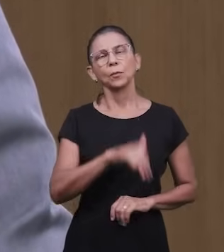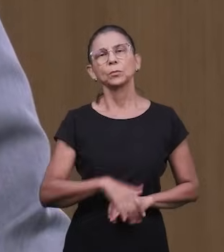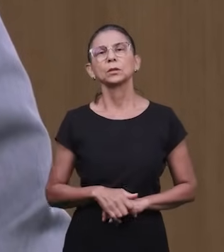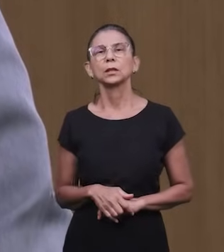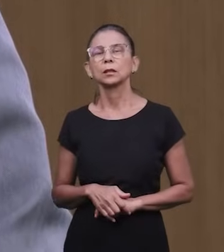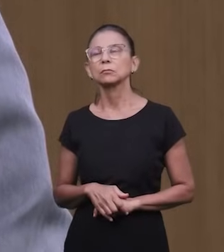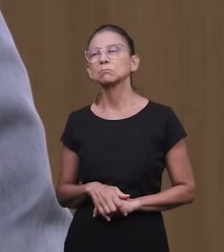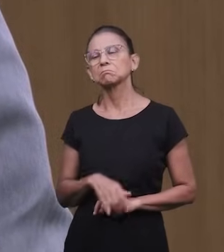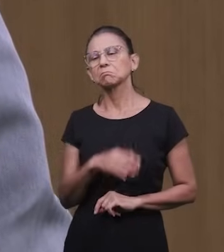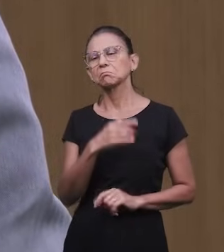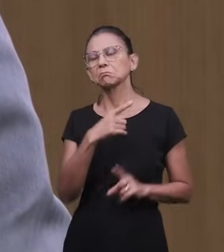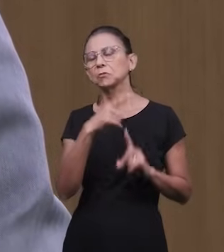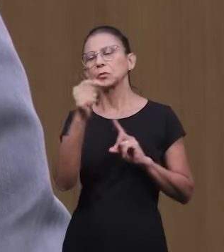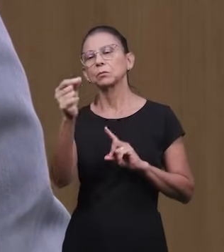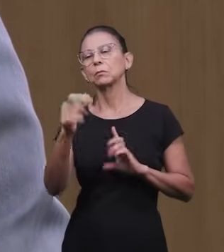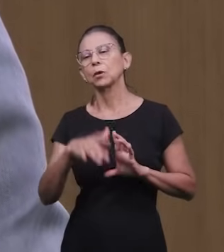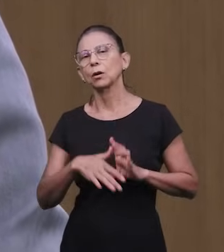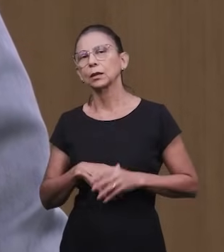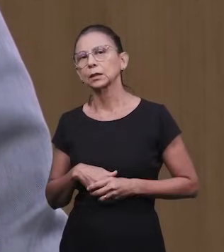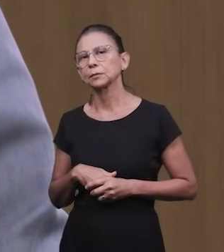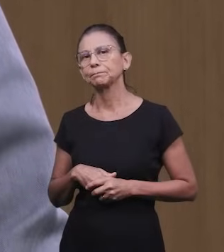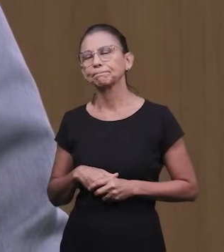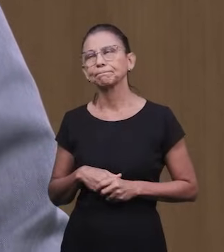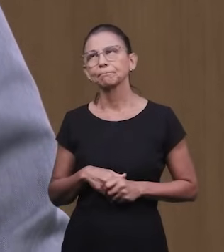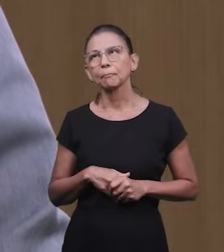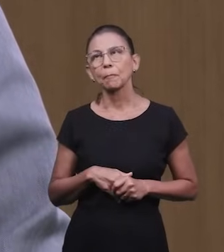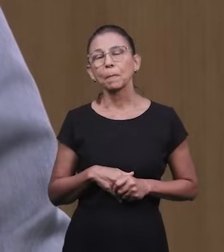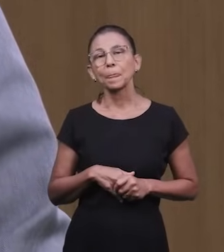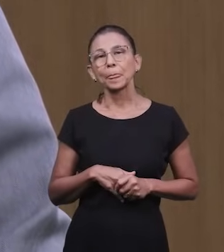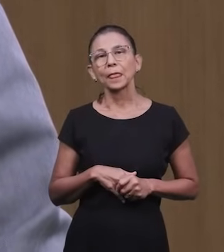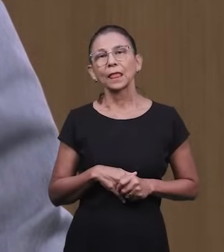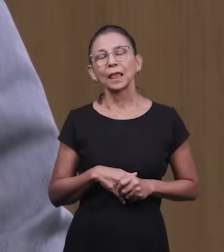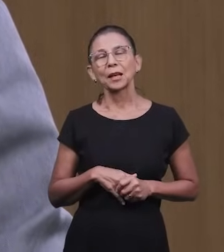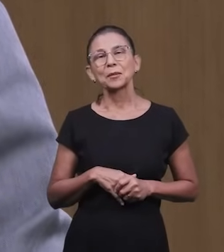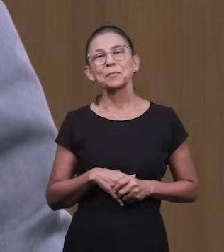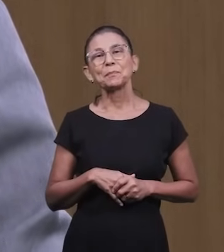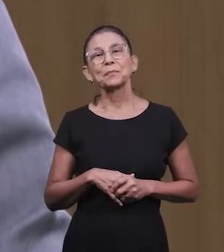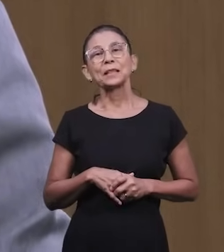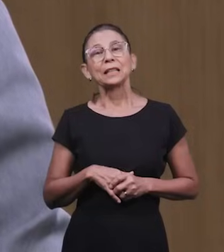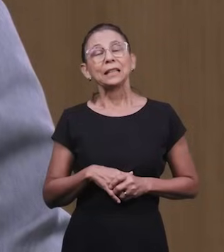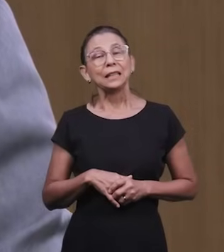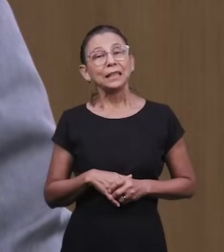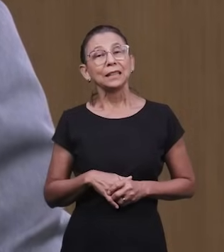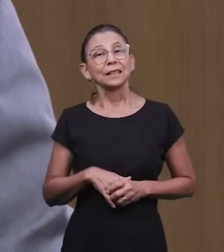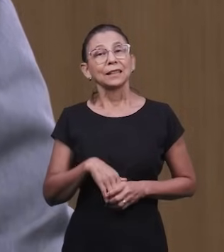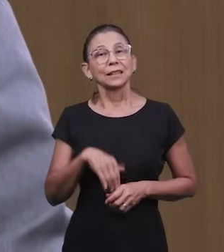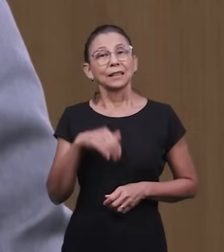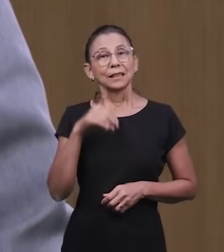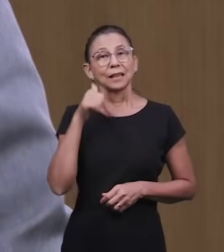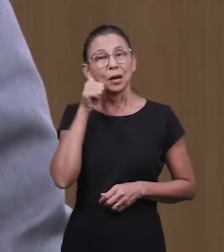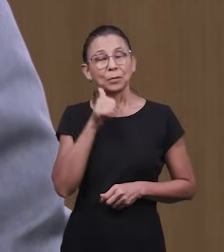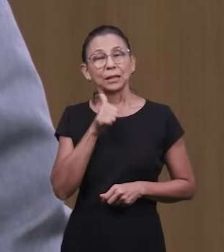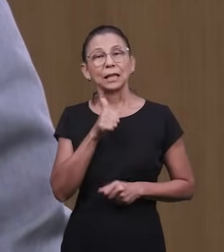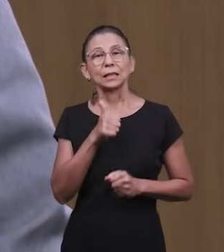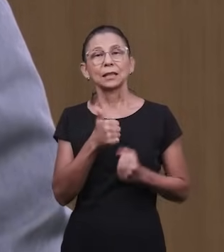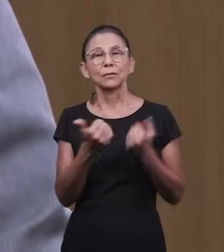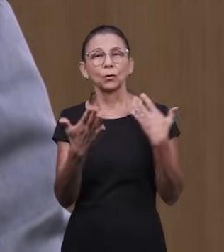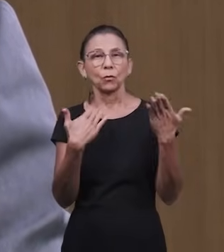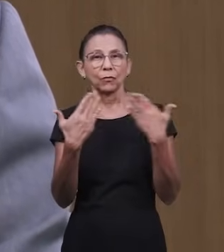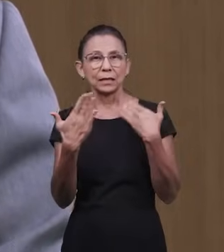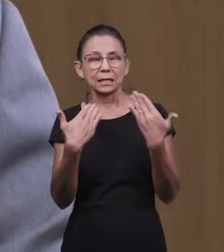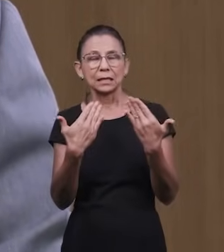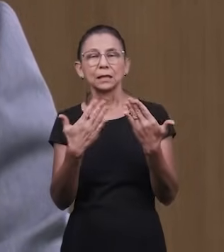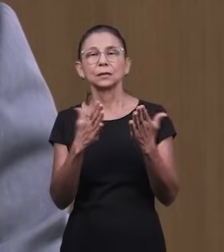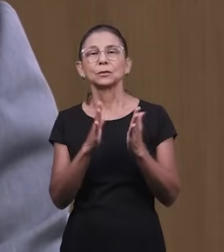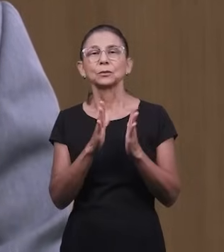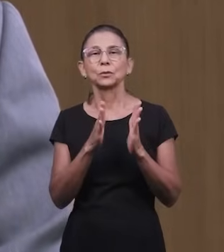o Senhor falou com ela. Eu vou te dar uma visão de alguma coisa da sua vida, para você ver que